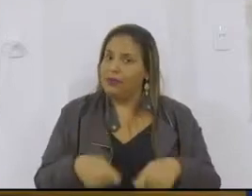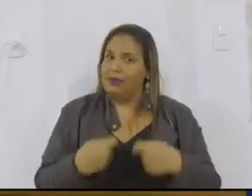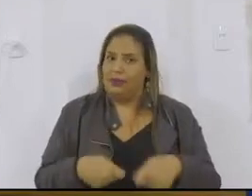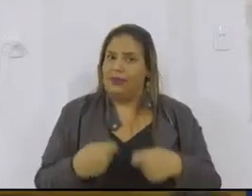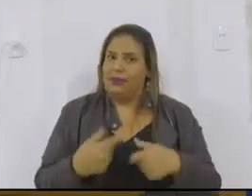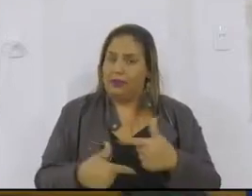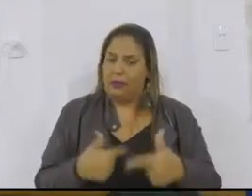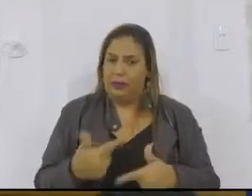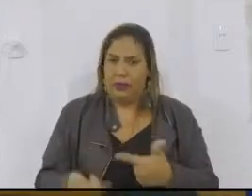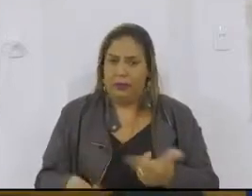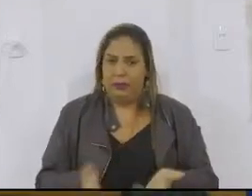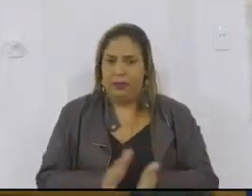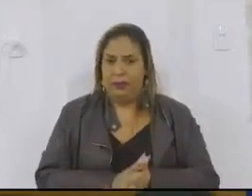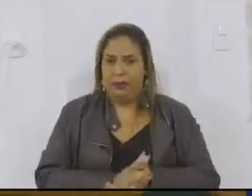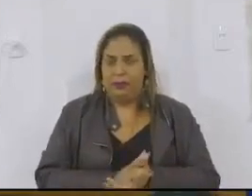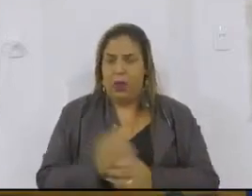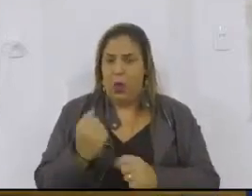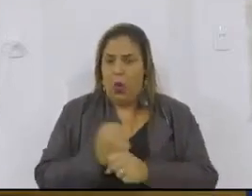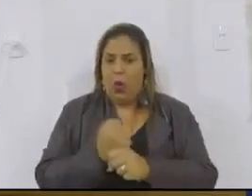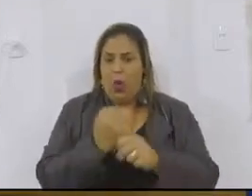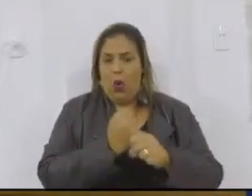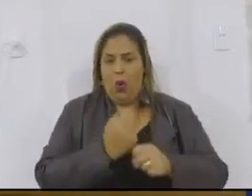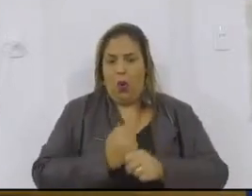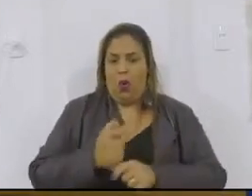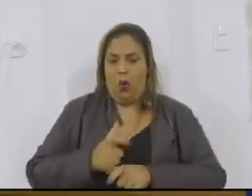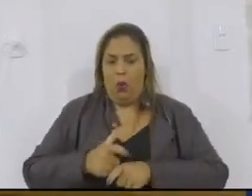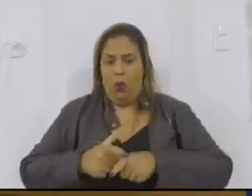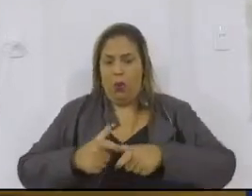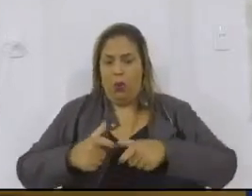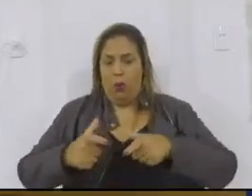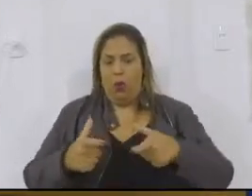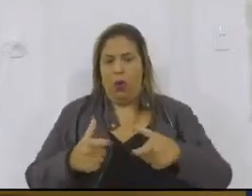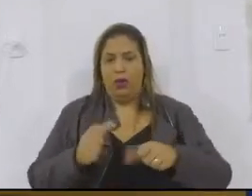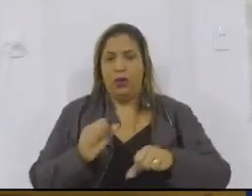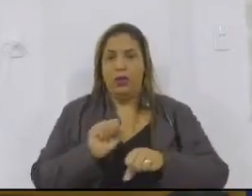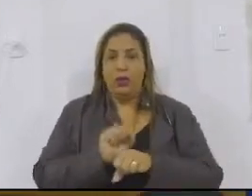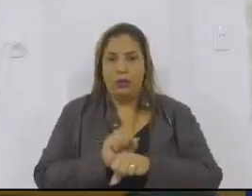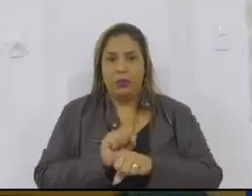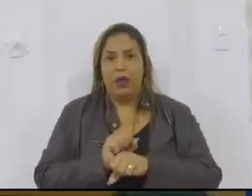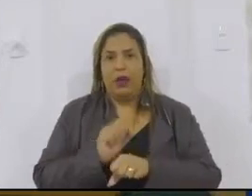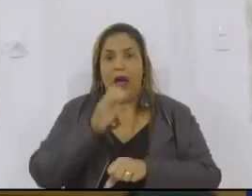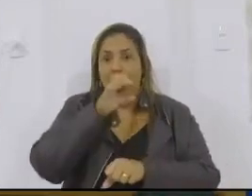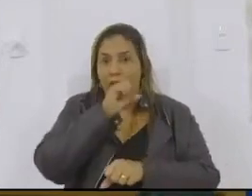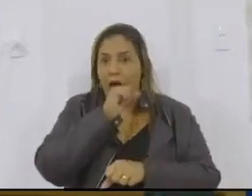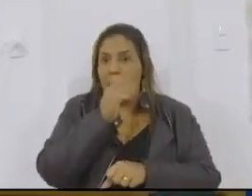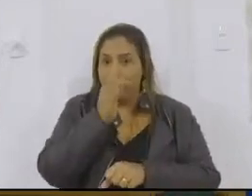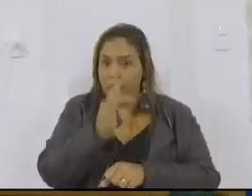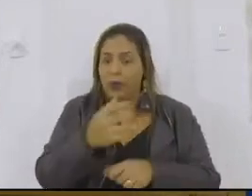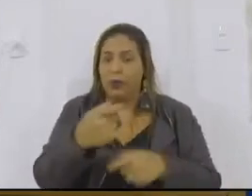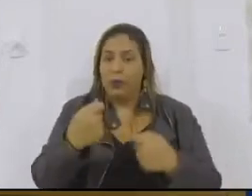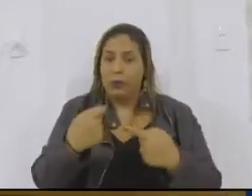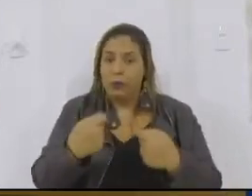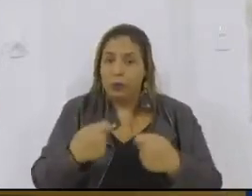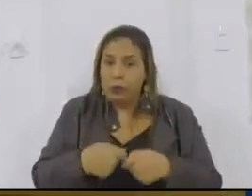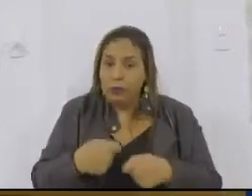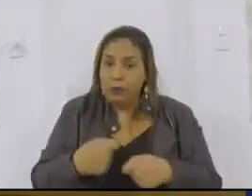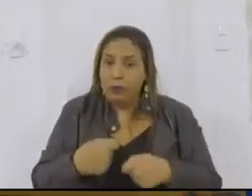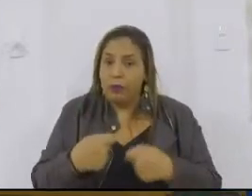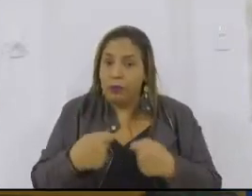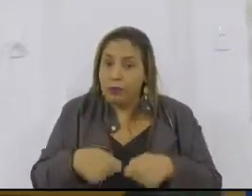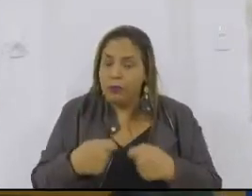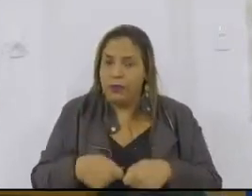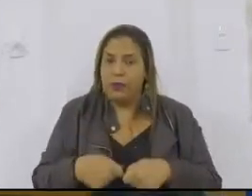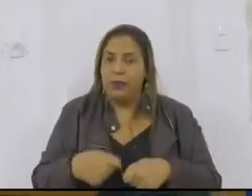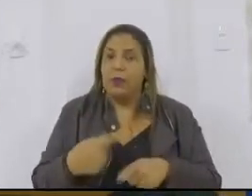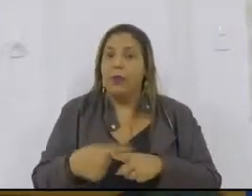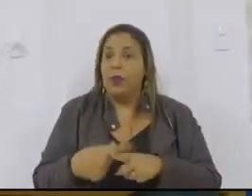grande, e eu espero que seja concluída mais brevemente, pela necessidade que ela, se não